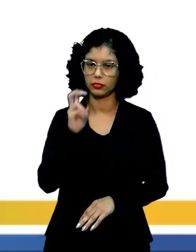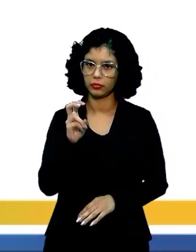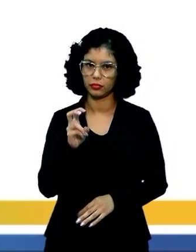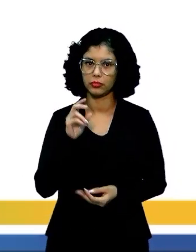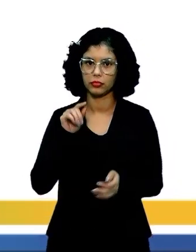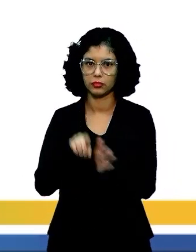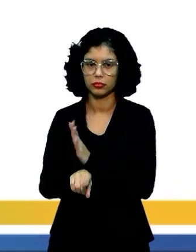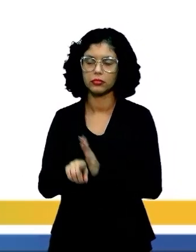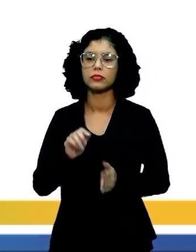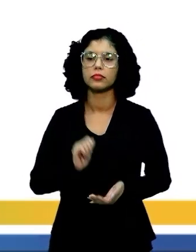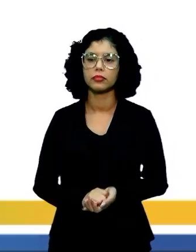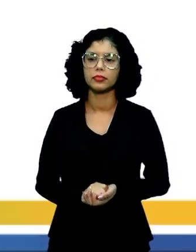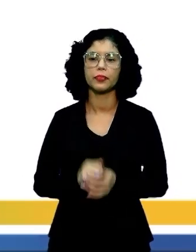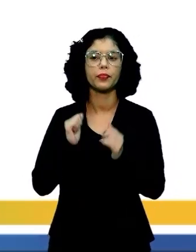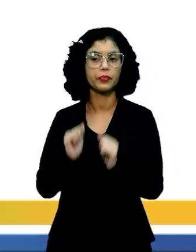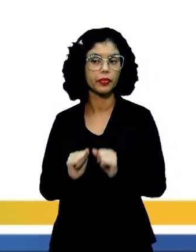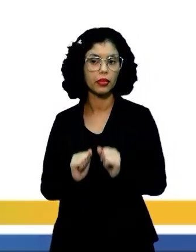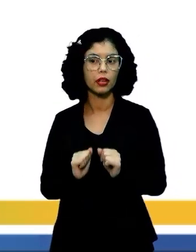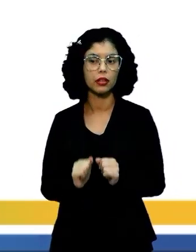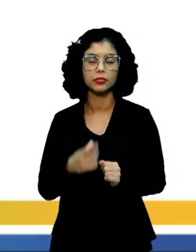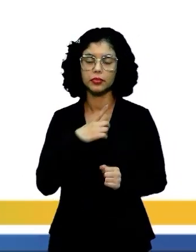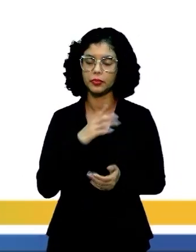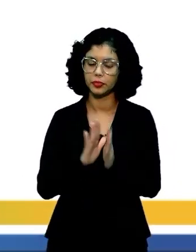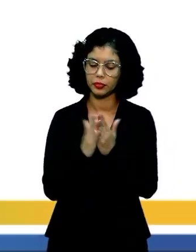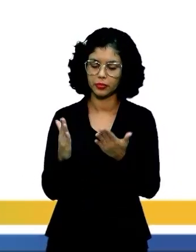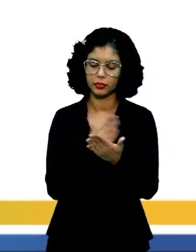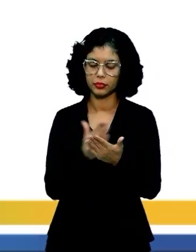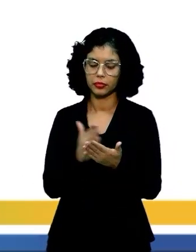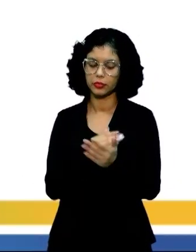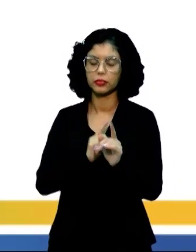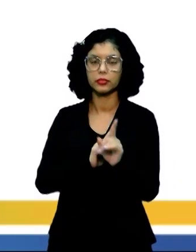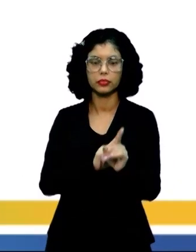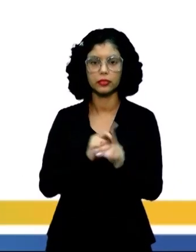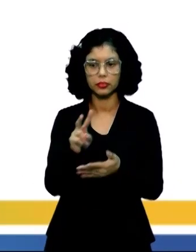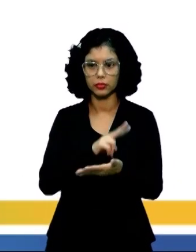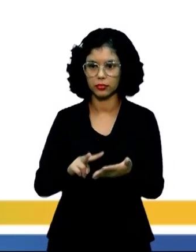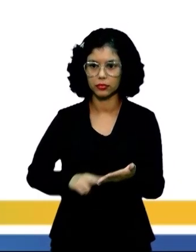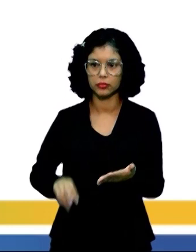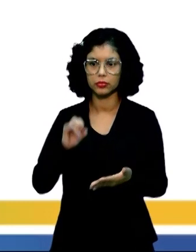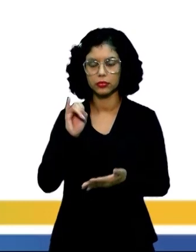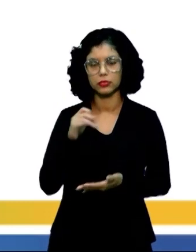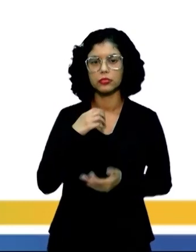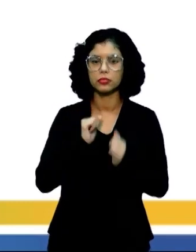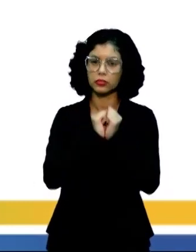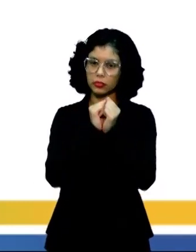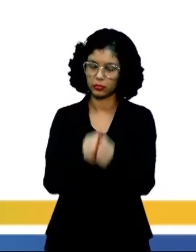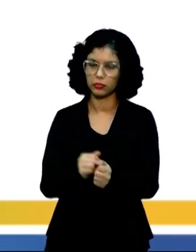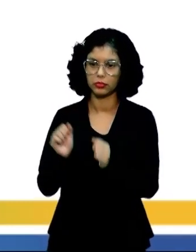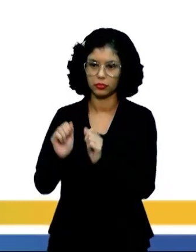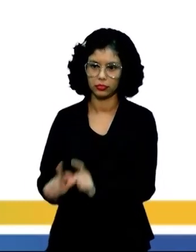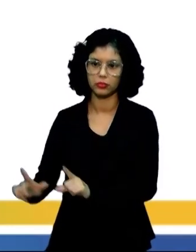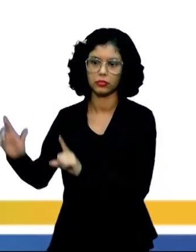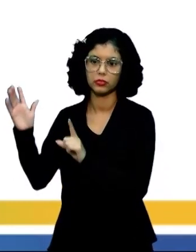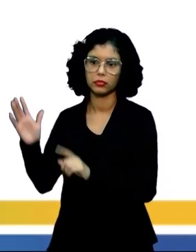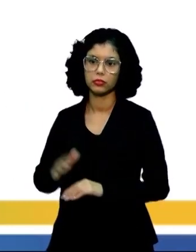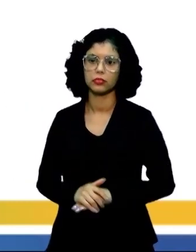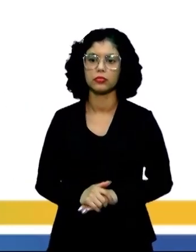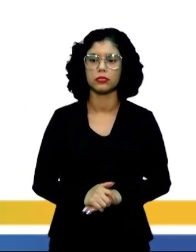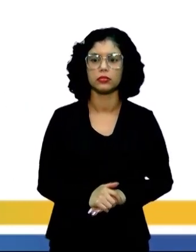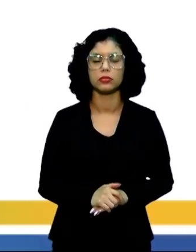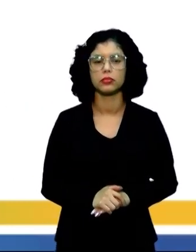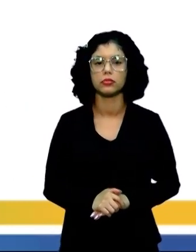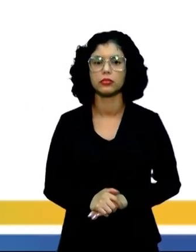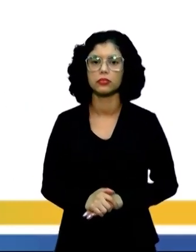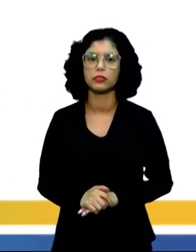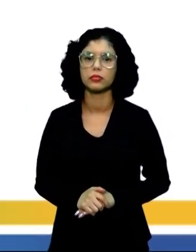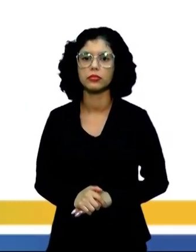e aí, de repente, você pode, se tiver com o livro em mãos, acompanhar a leitura, e se não, acompanhe comigo aqui